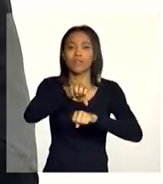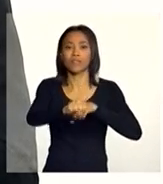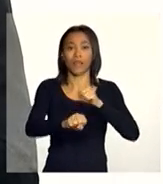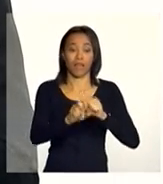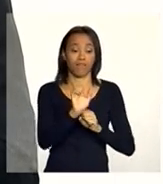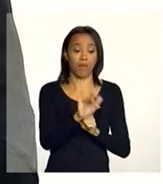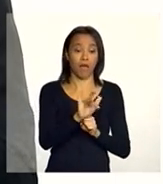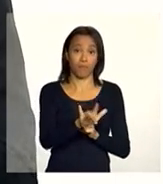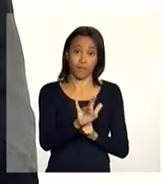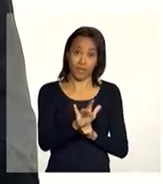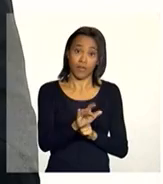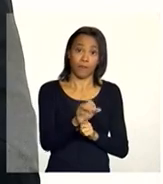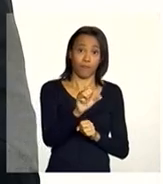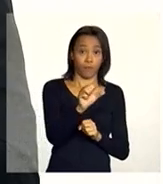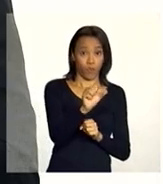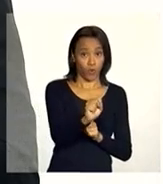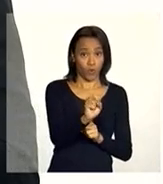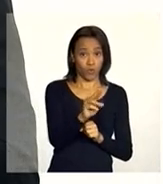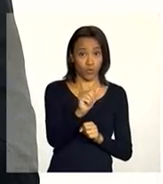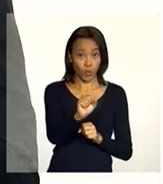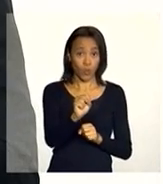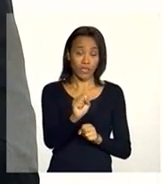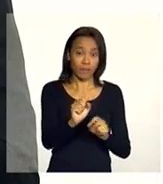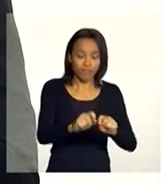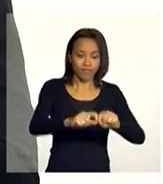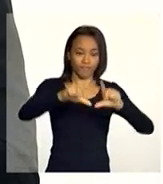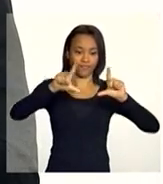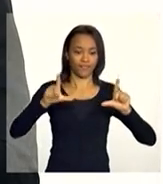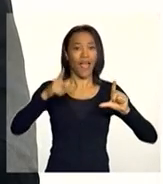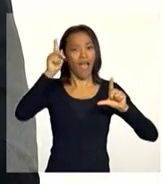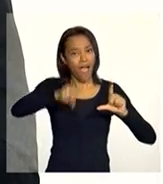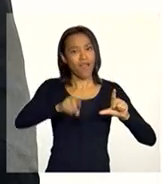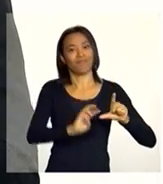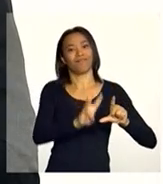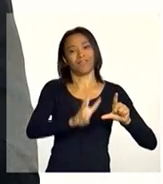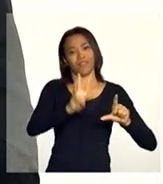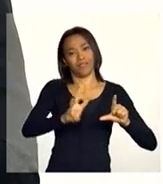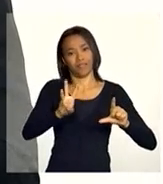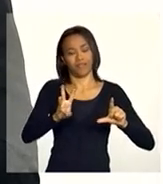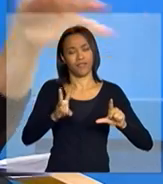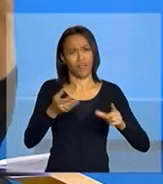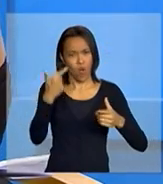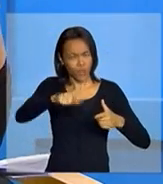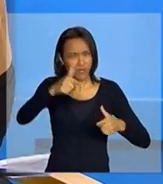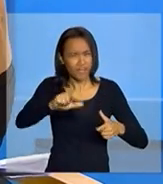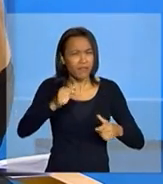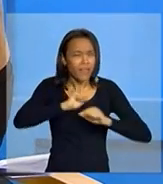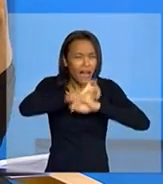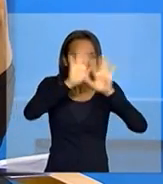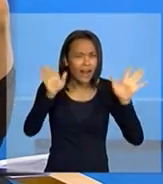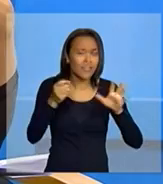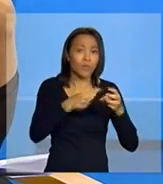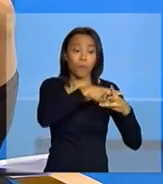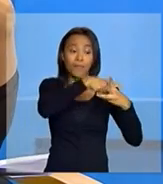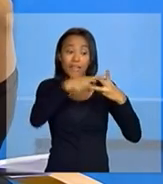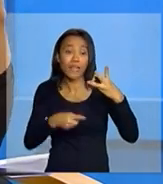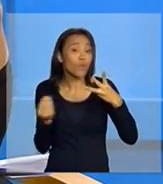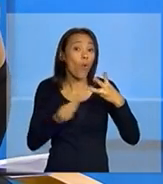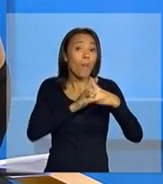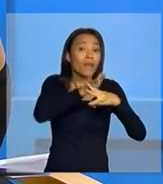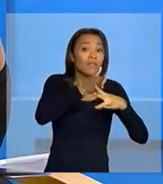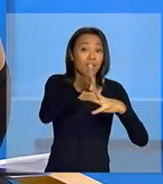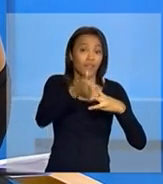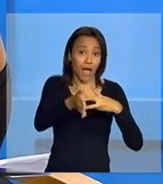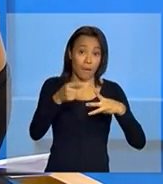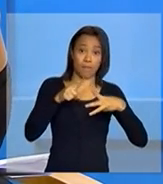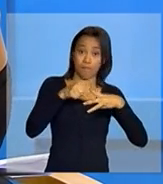redes suas o primeiro link que aparece é o nosso site Então vamos repetir para ficar bem claro são três formas de você acessar a